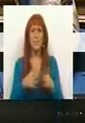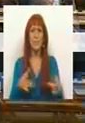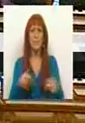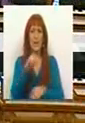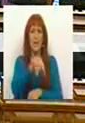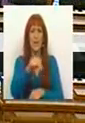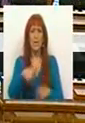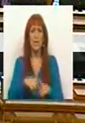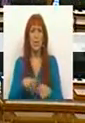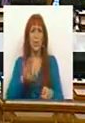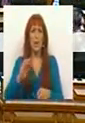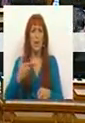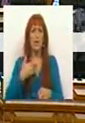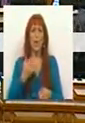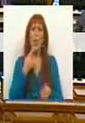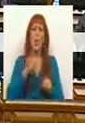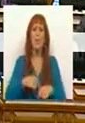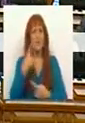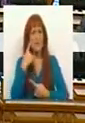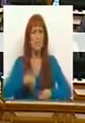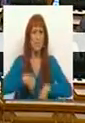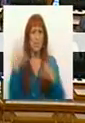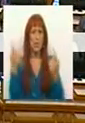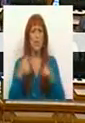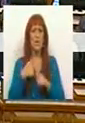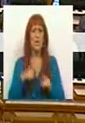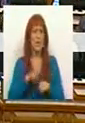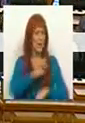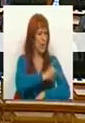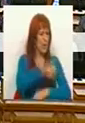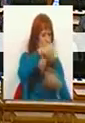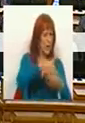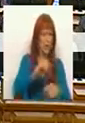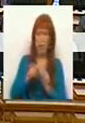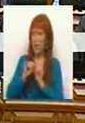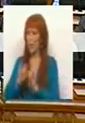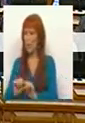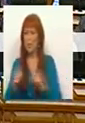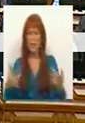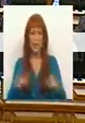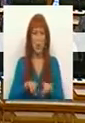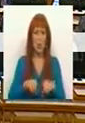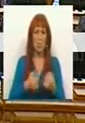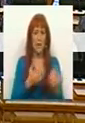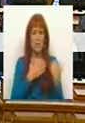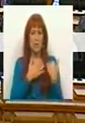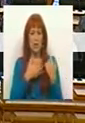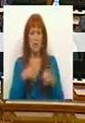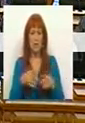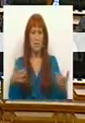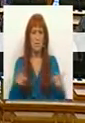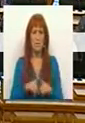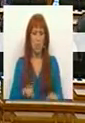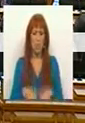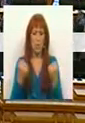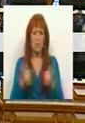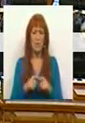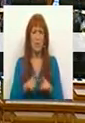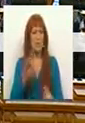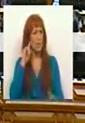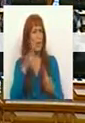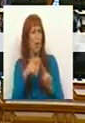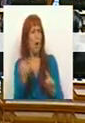com isto que o PSD voltou a demonstrar que, quer no poder, quer na oposição, é um partido responsável, um partido de